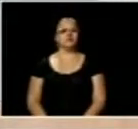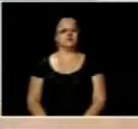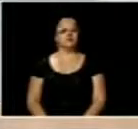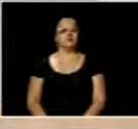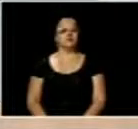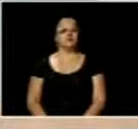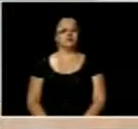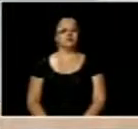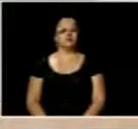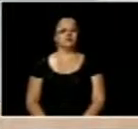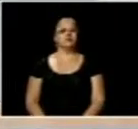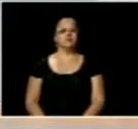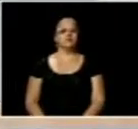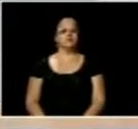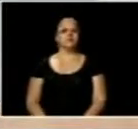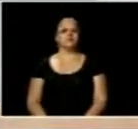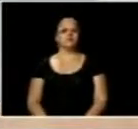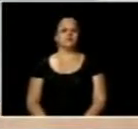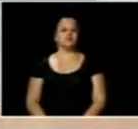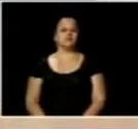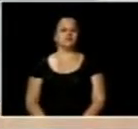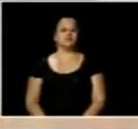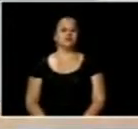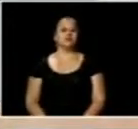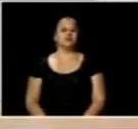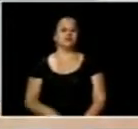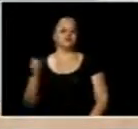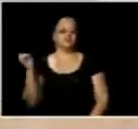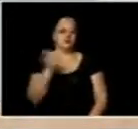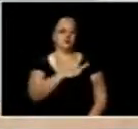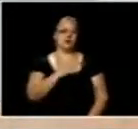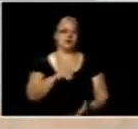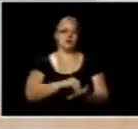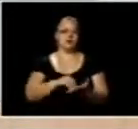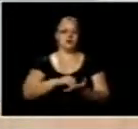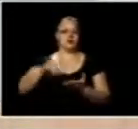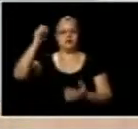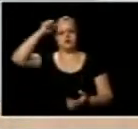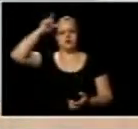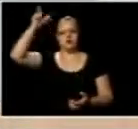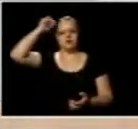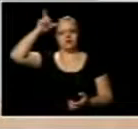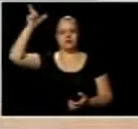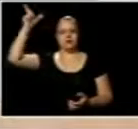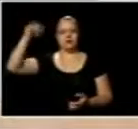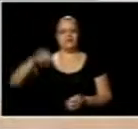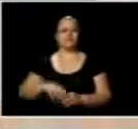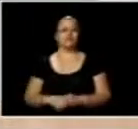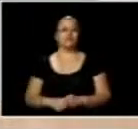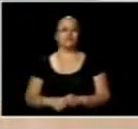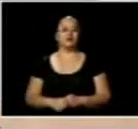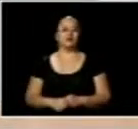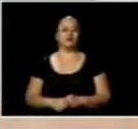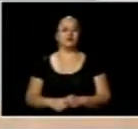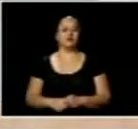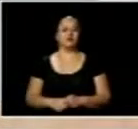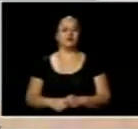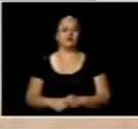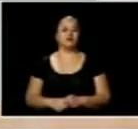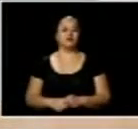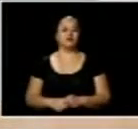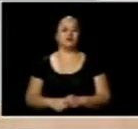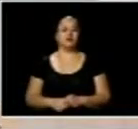nova secretária de turismo. Pela experiência dela, Shopping Jacareí, Shopping Colina São